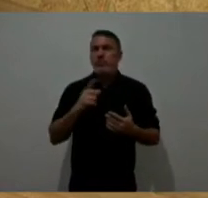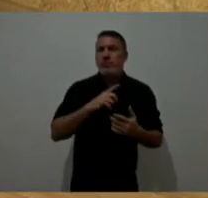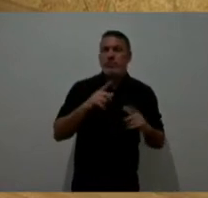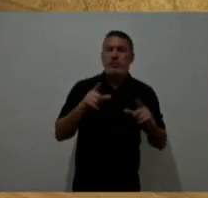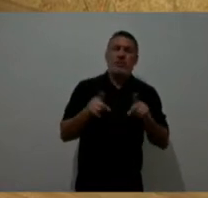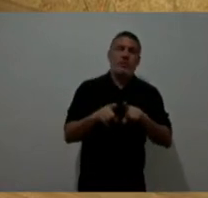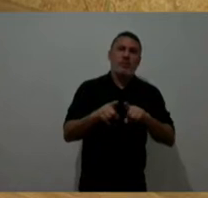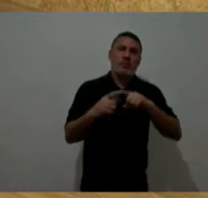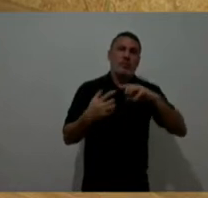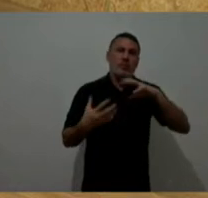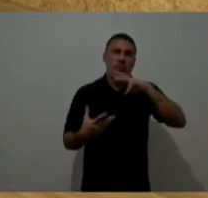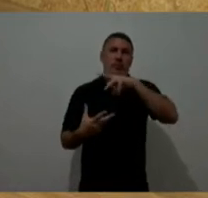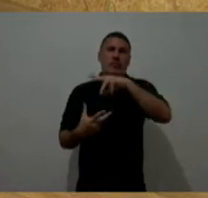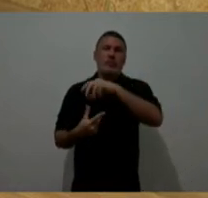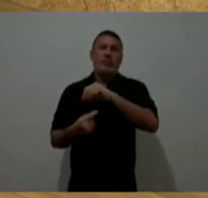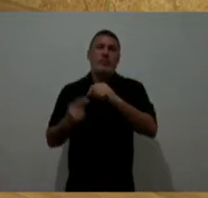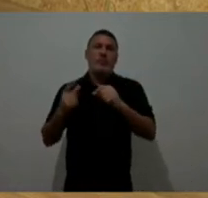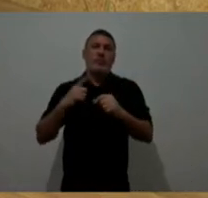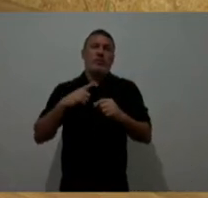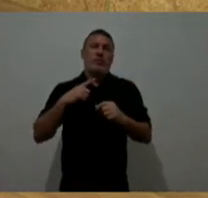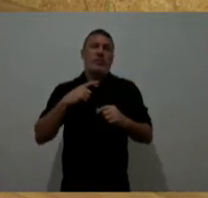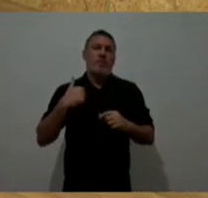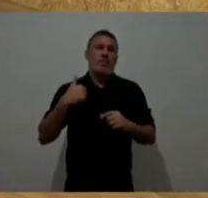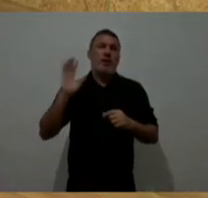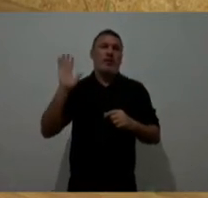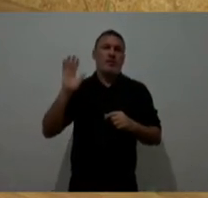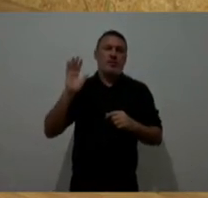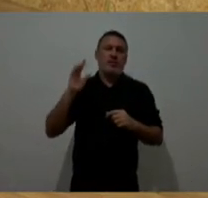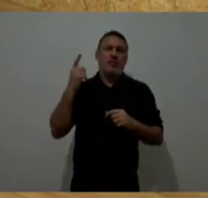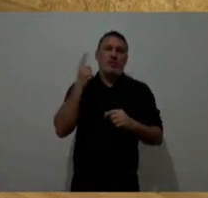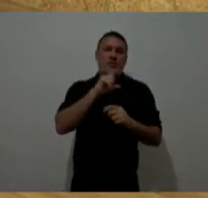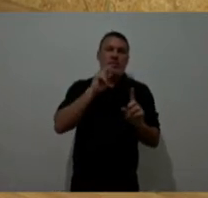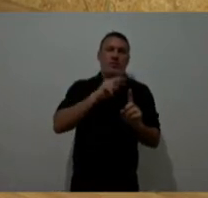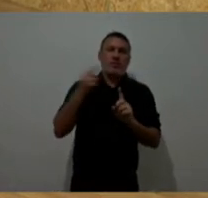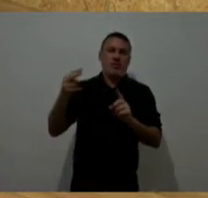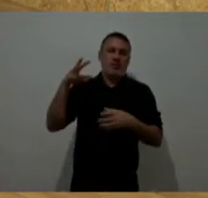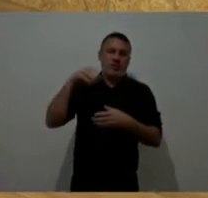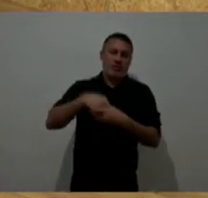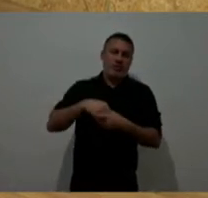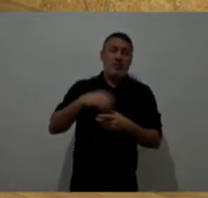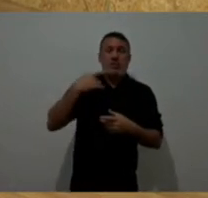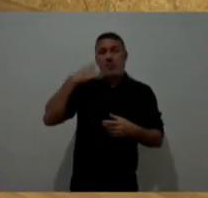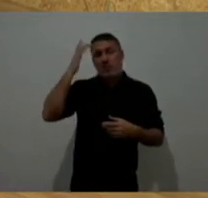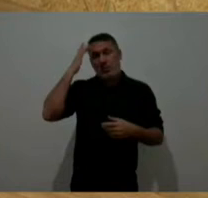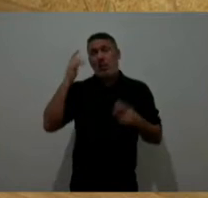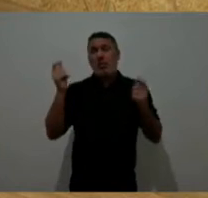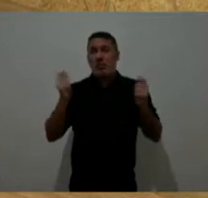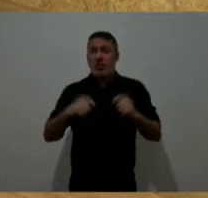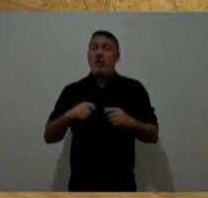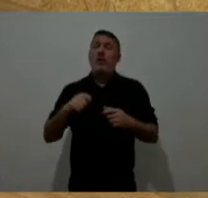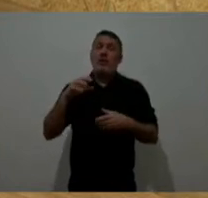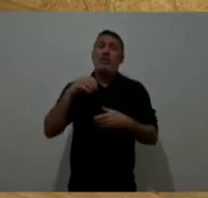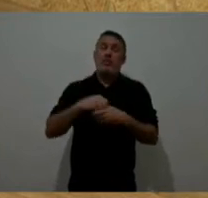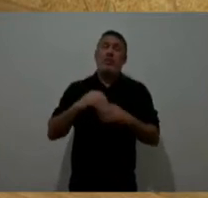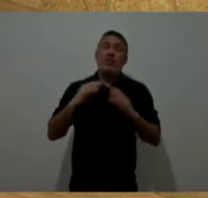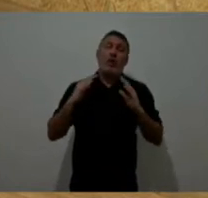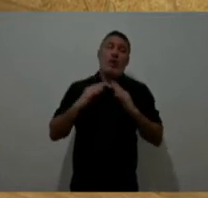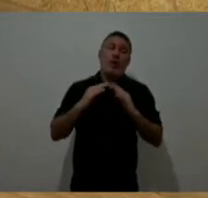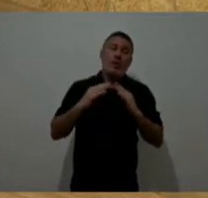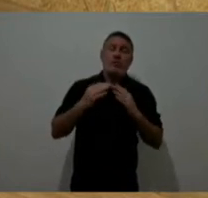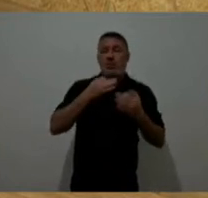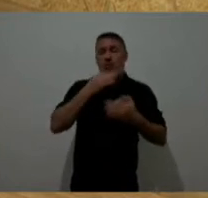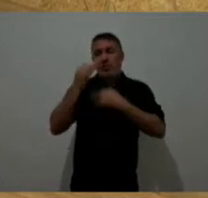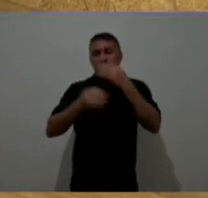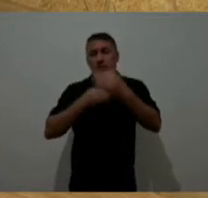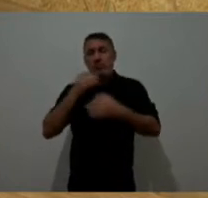que a gente gostaria que os nossos filhos herdassem. Eu acho que isso pode ser feito em casa, no dia a dia, e isso também pode ser feito